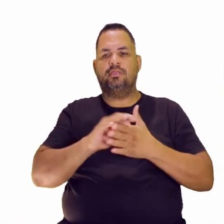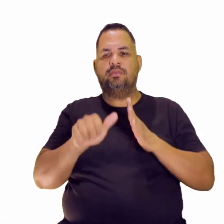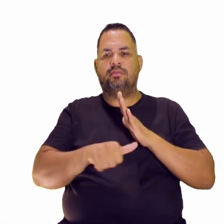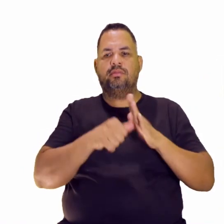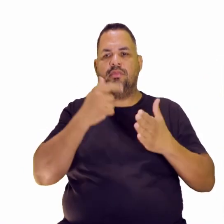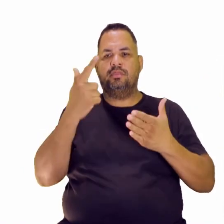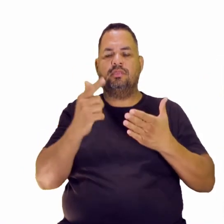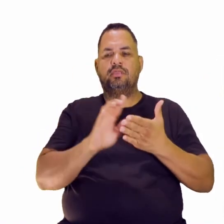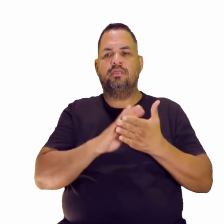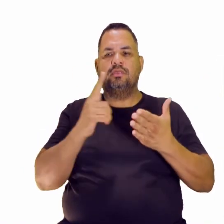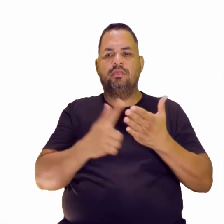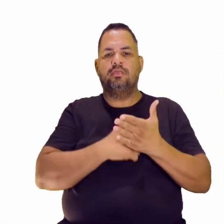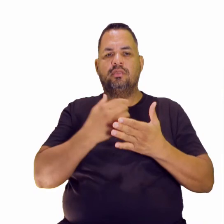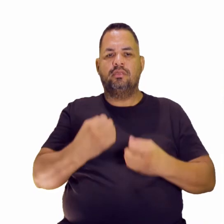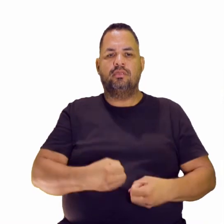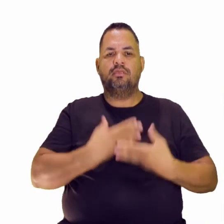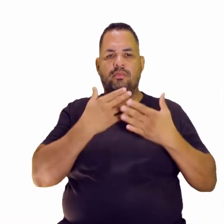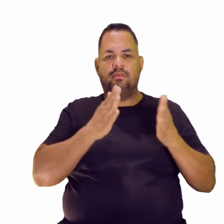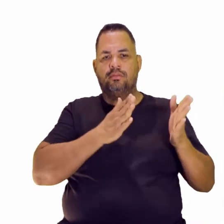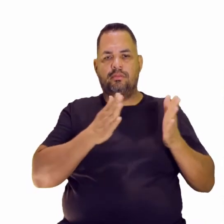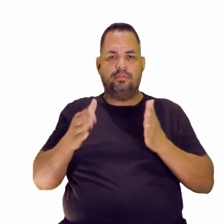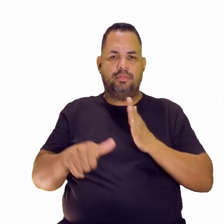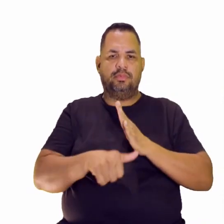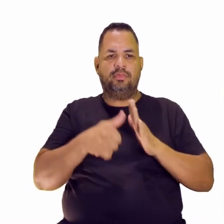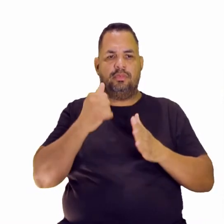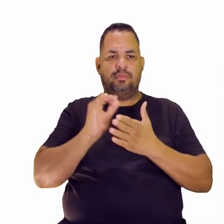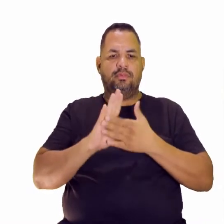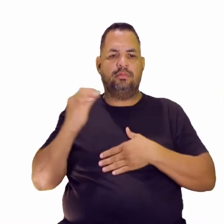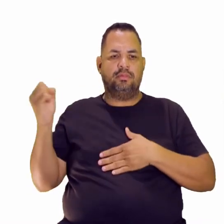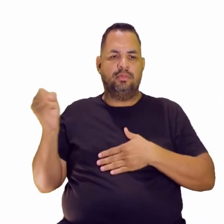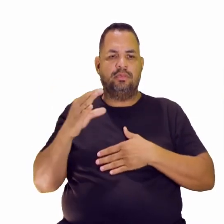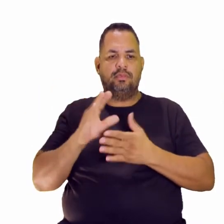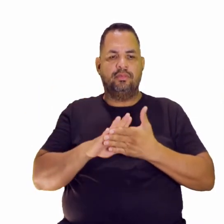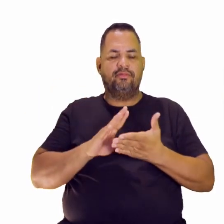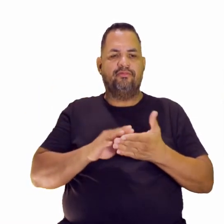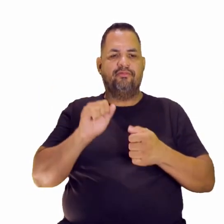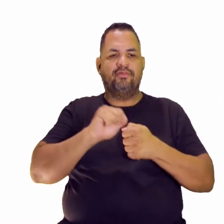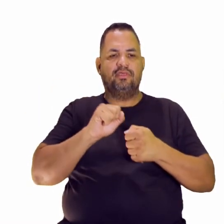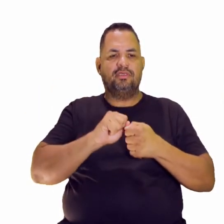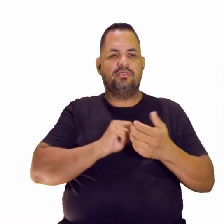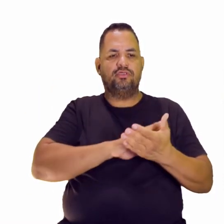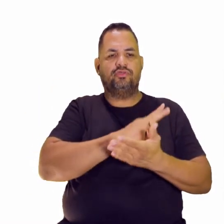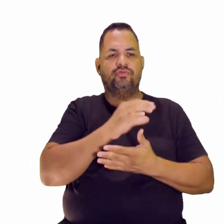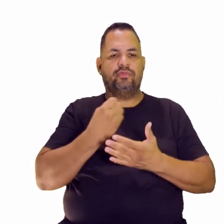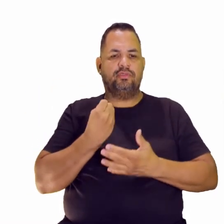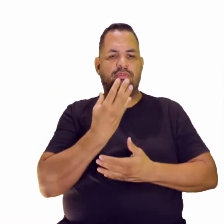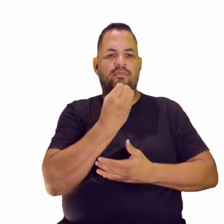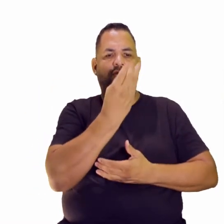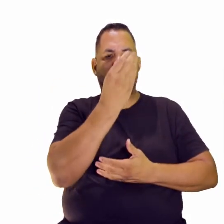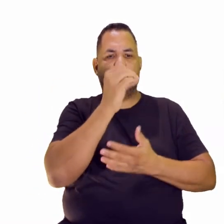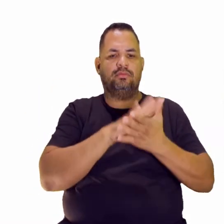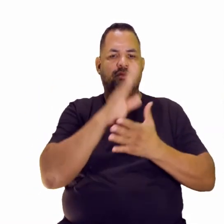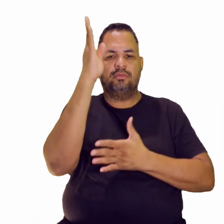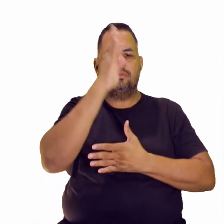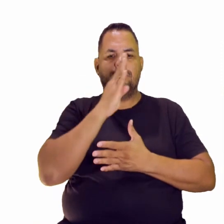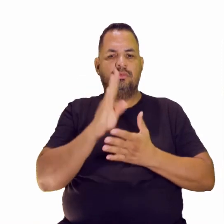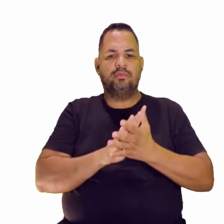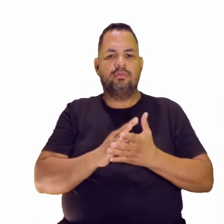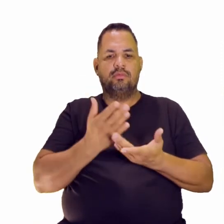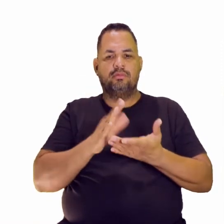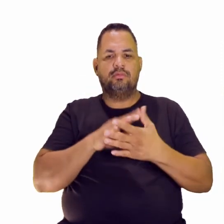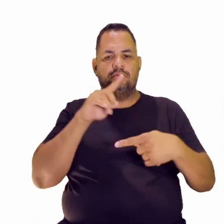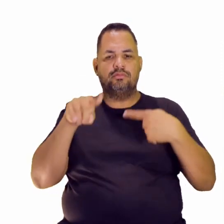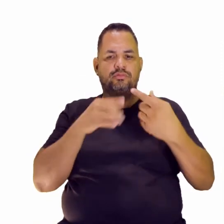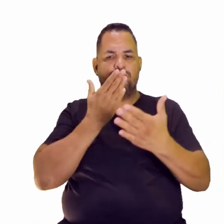primeira fase do modernismo. Ele fez várias viagens pelo Brasil com o objetivo de estudar a cultura de cada região.